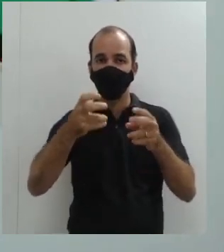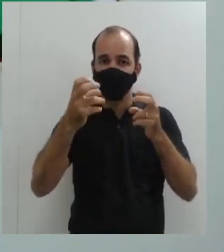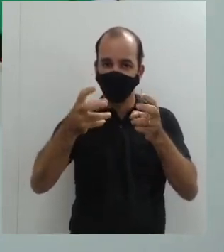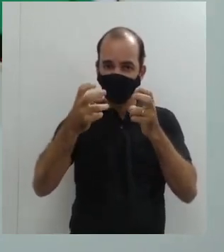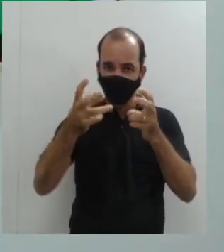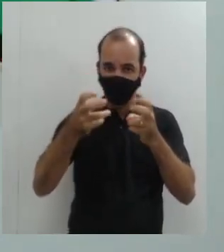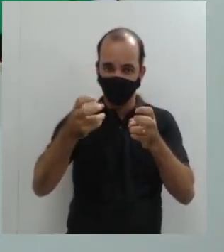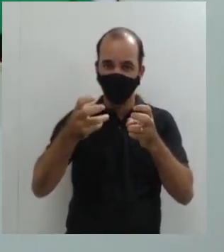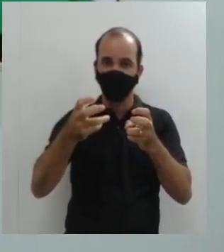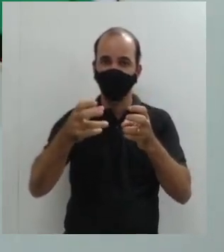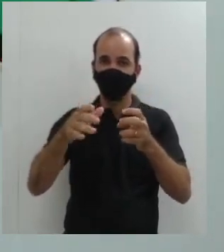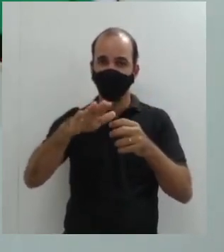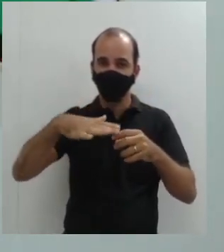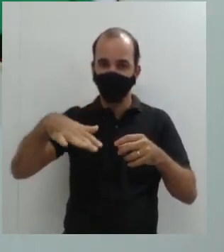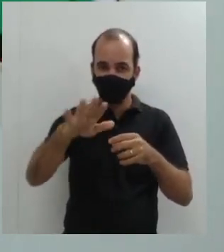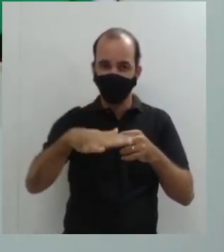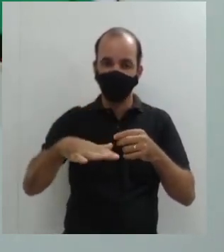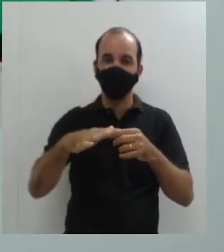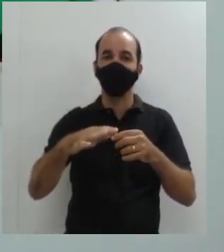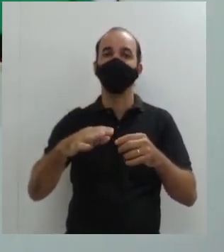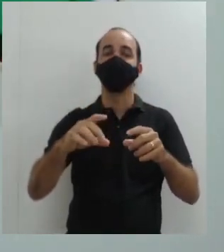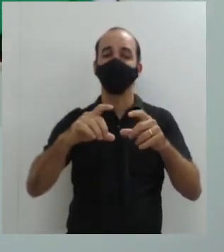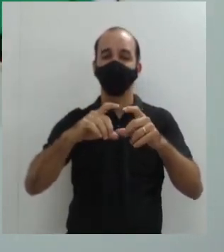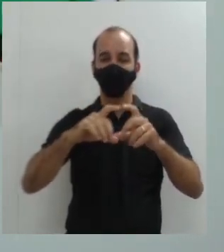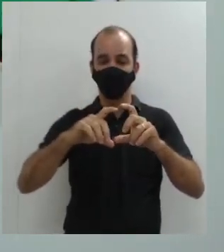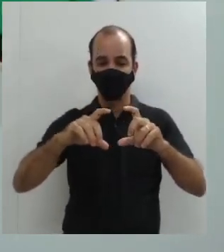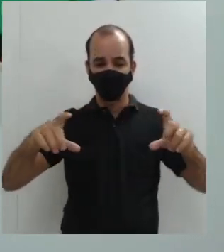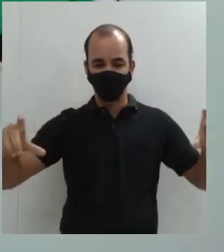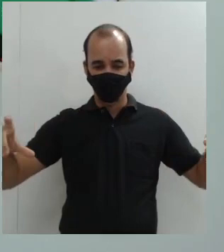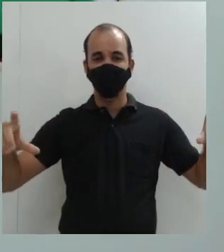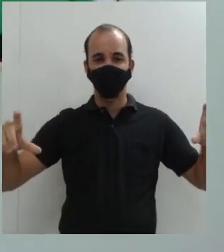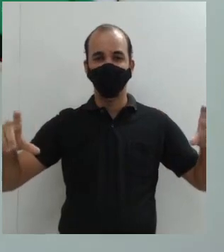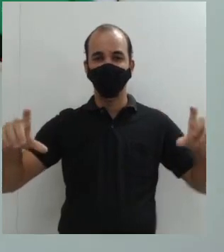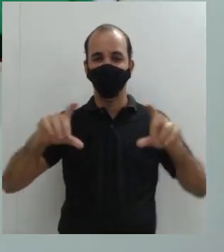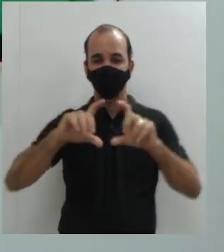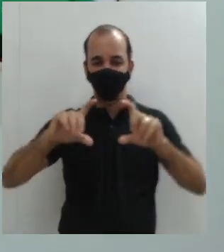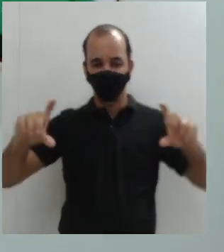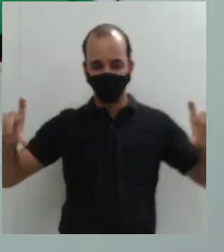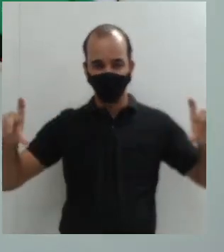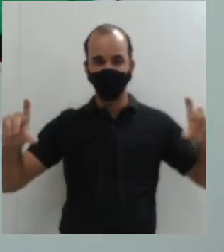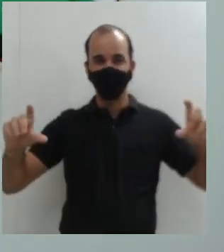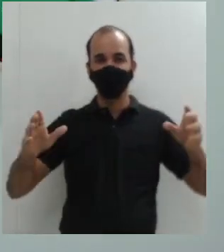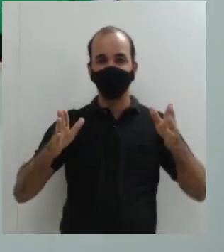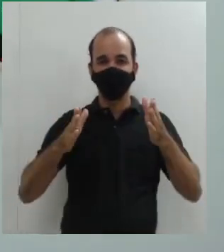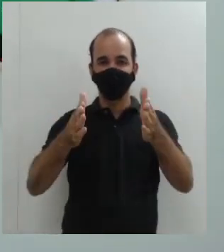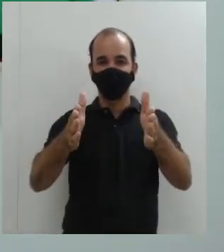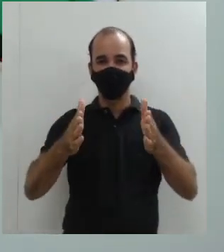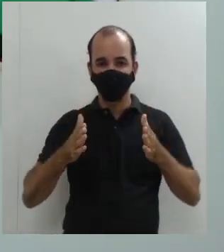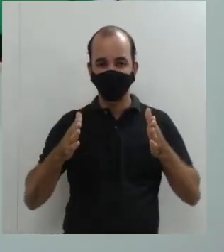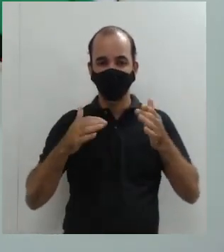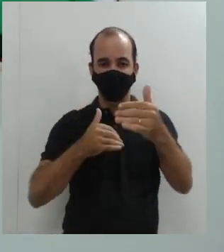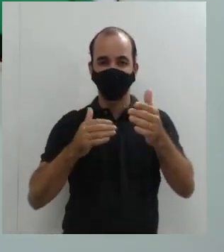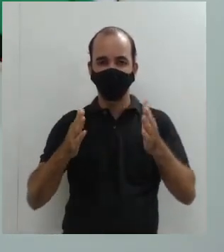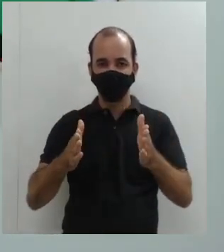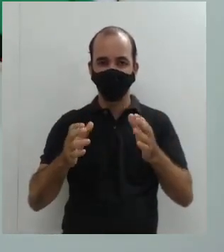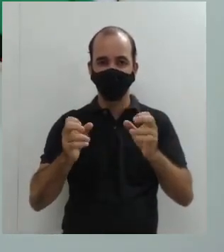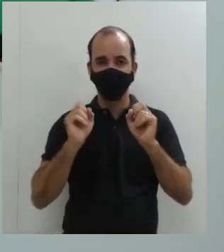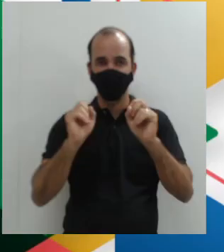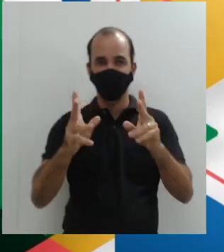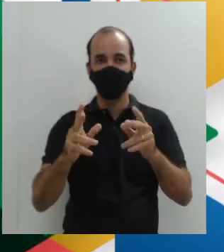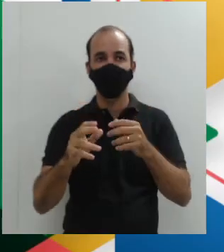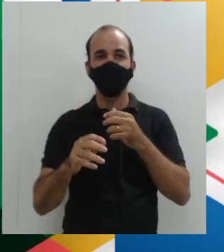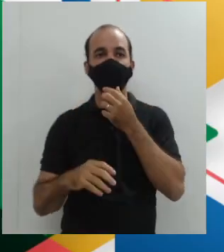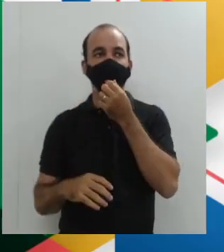do paralelepípedo que a gente tem essa equação como equação show de bola, beleza? Massa! Robertão,